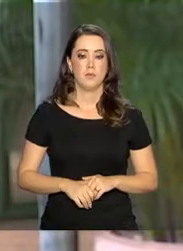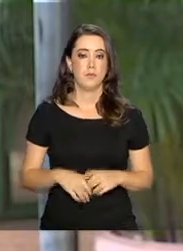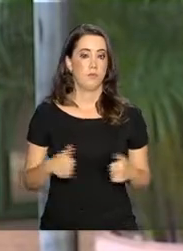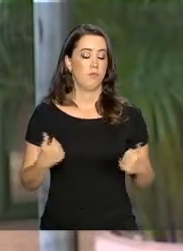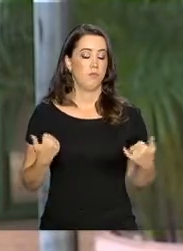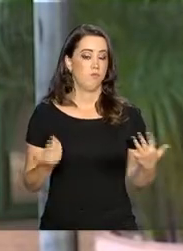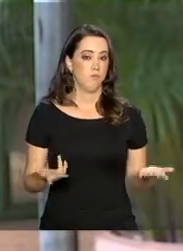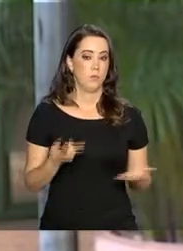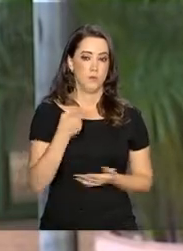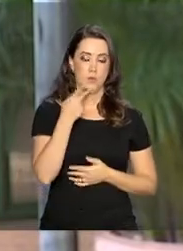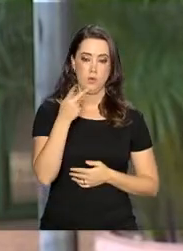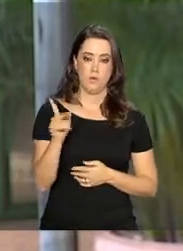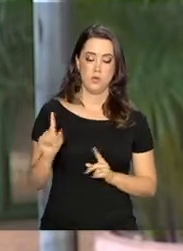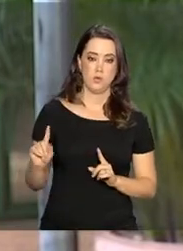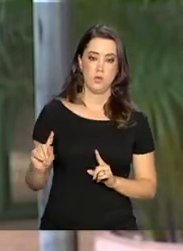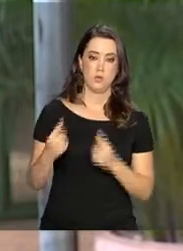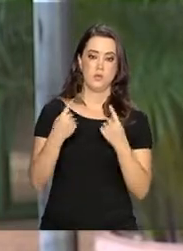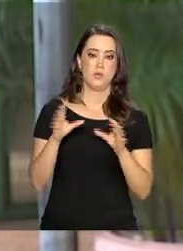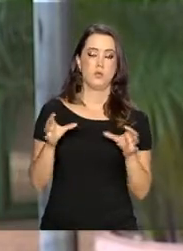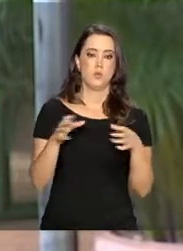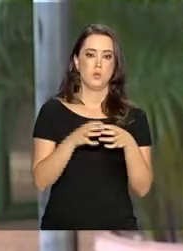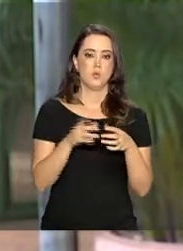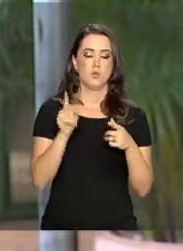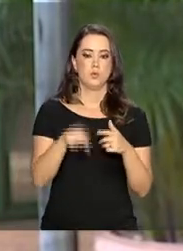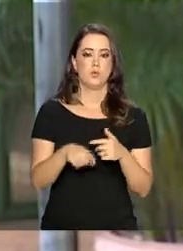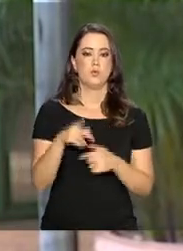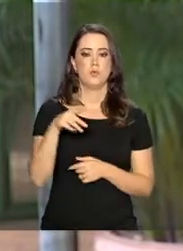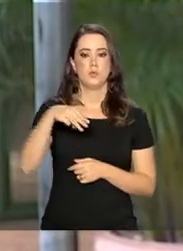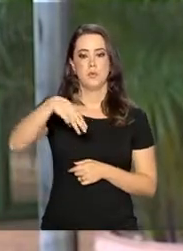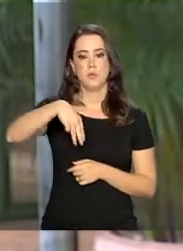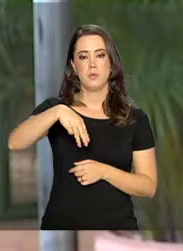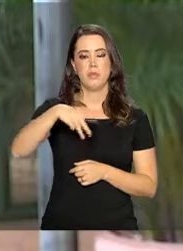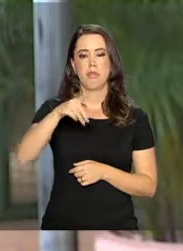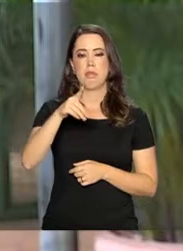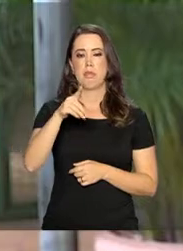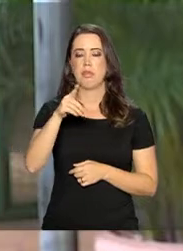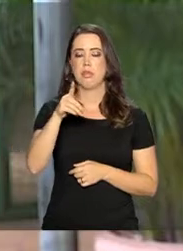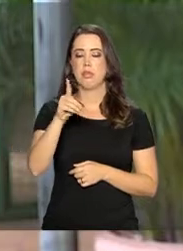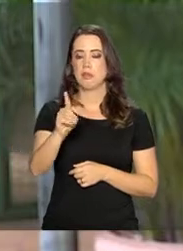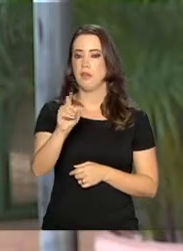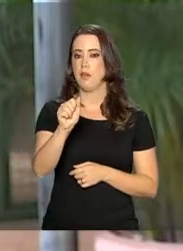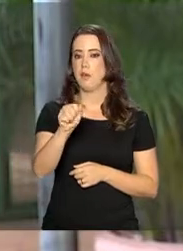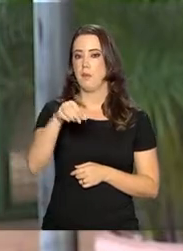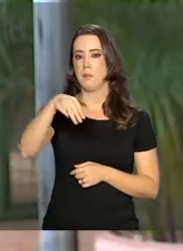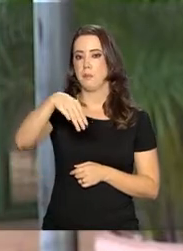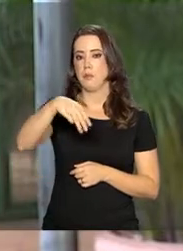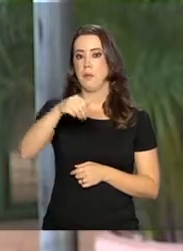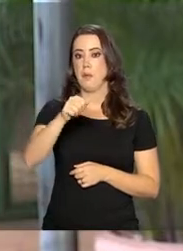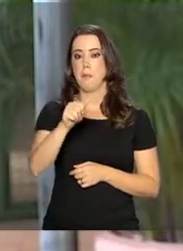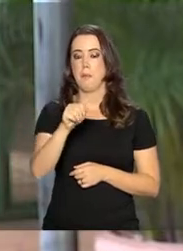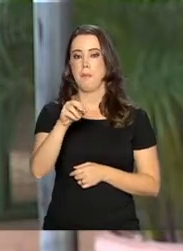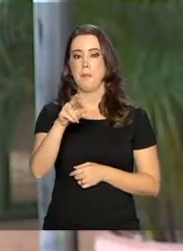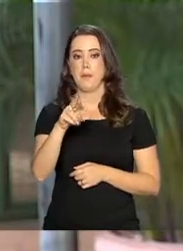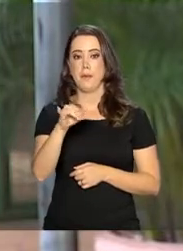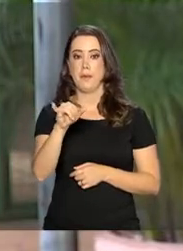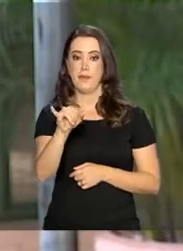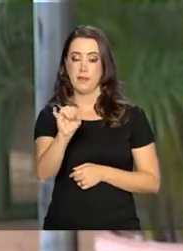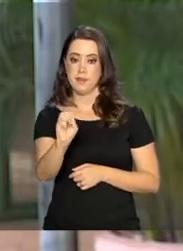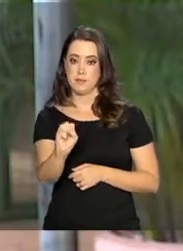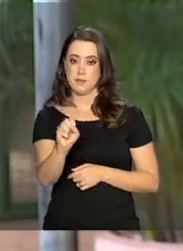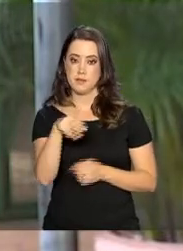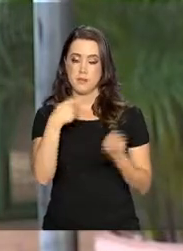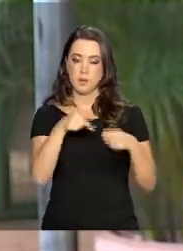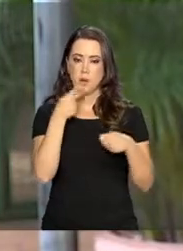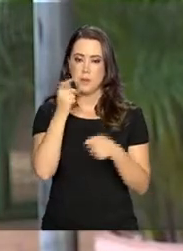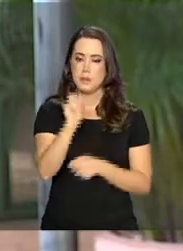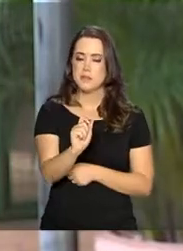Bom, sobre os desafios dessa nova pasta, né, Damaris Alves disse que ainda precisa sentar e planejar com a equipe técnica de trabalho,